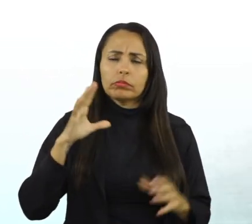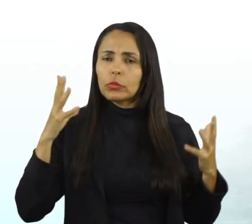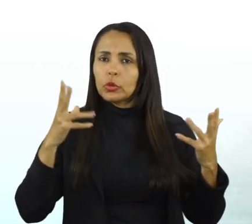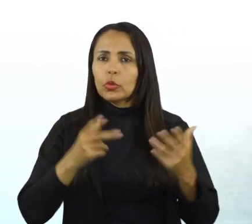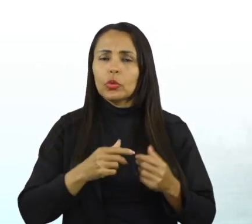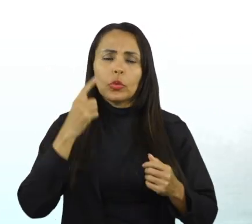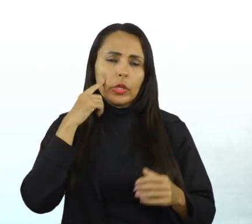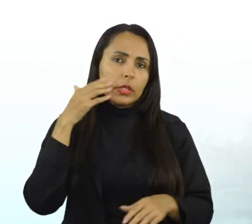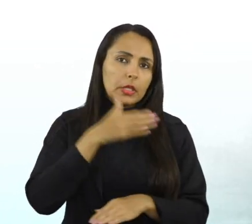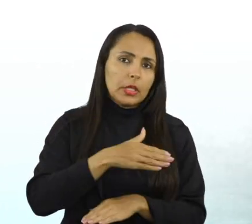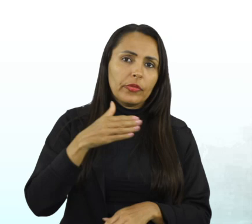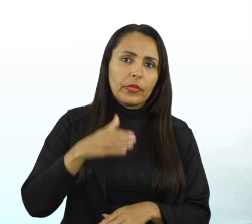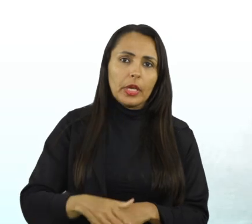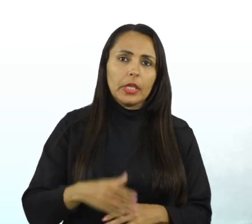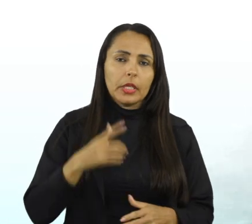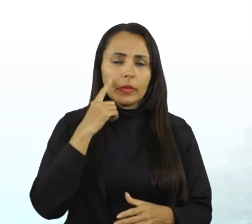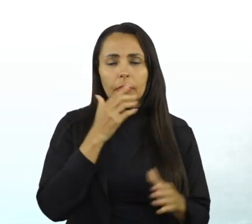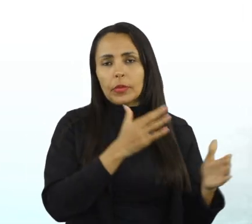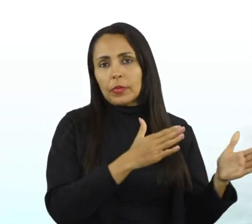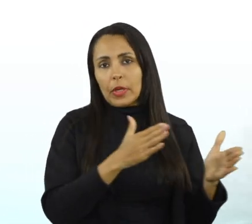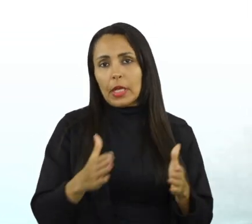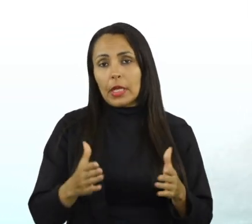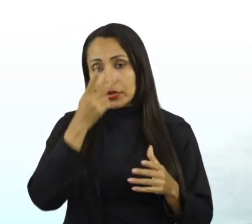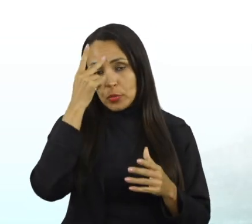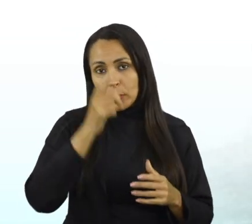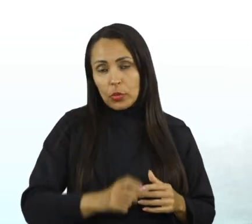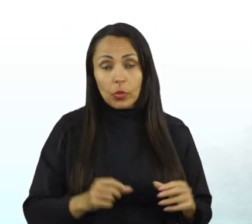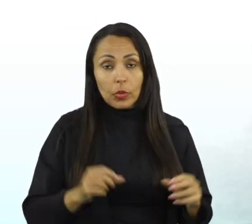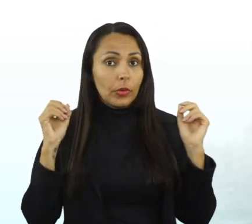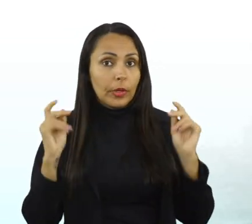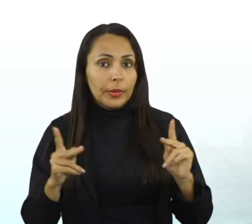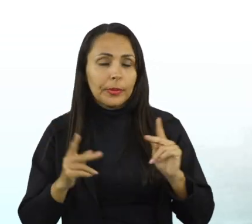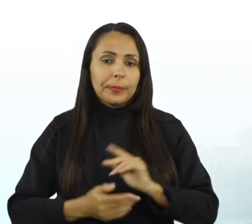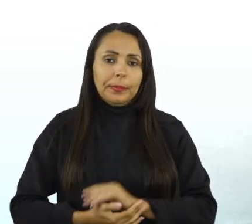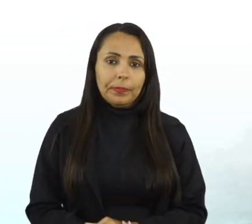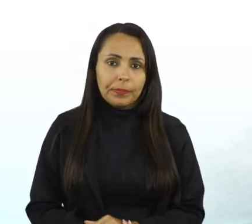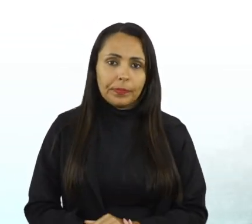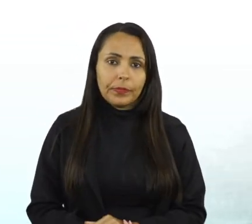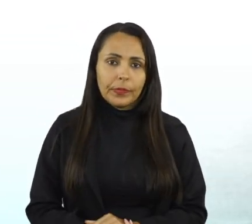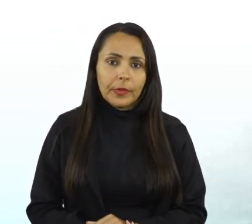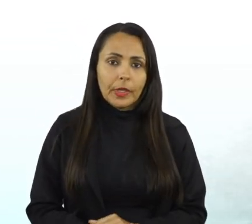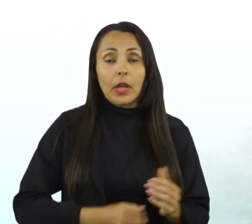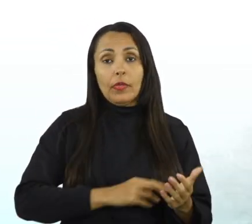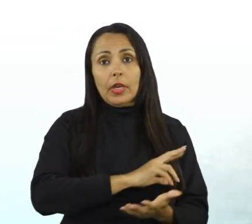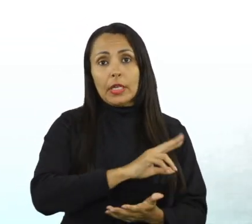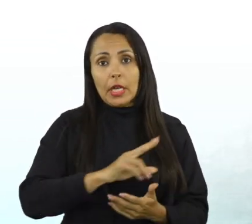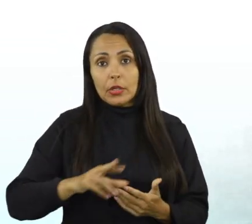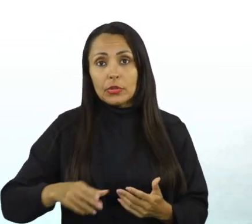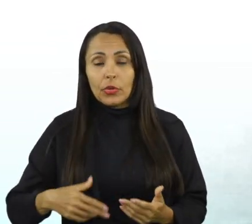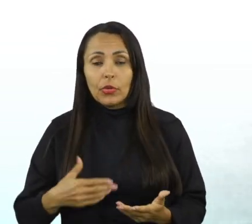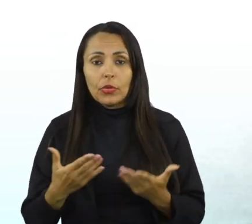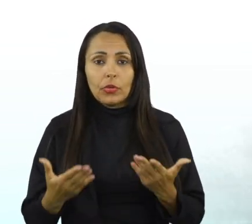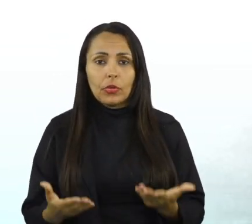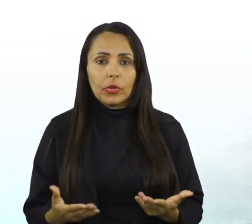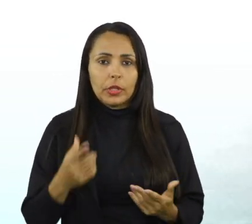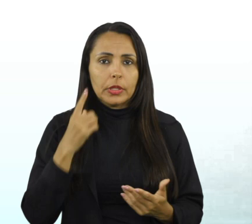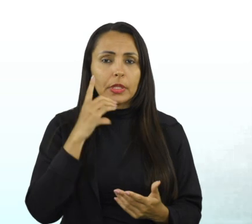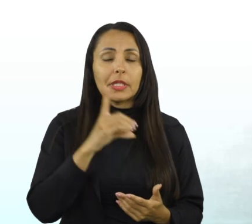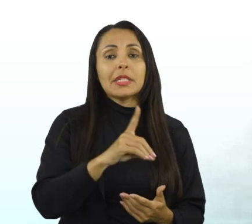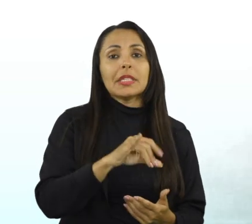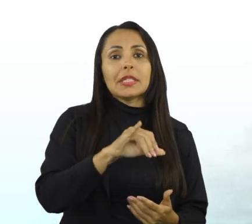falar de determinadas pessoas. Ok? A variação diastrática, grava esse